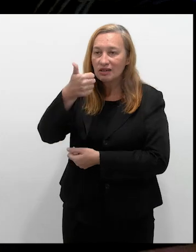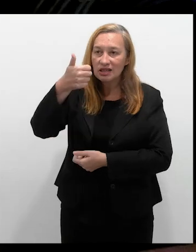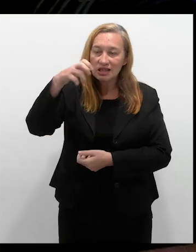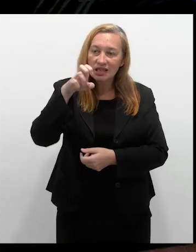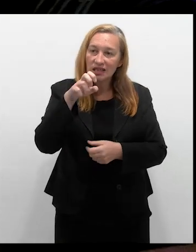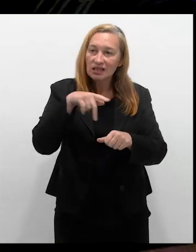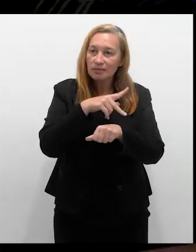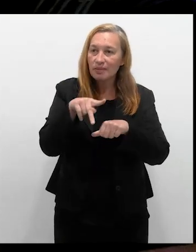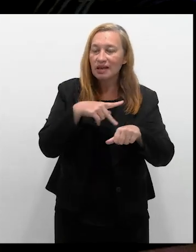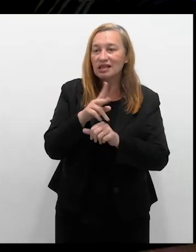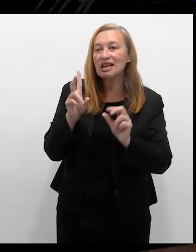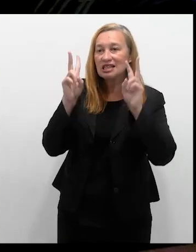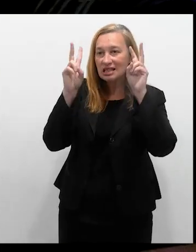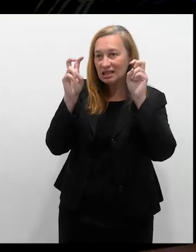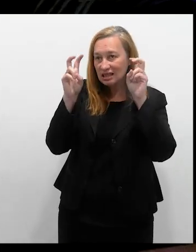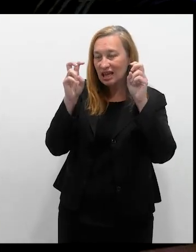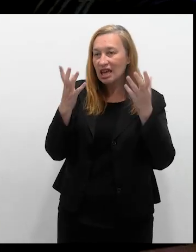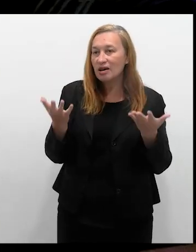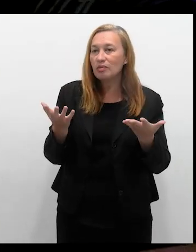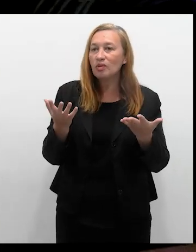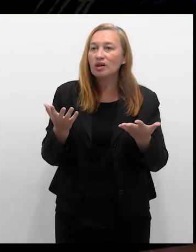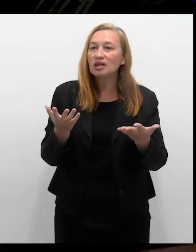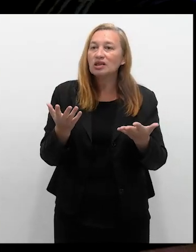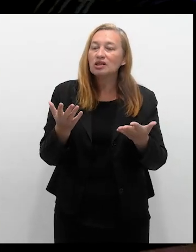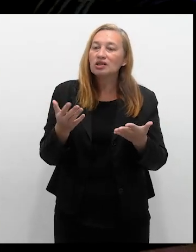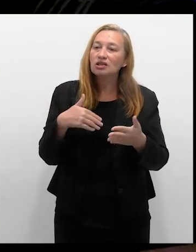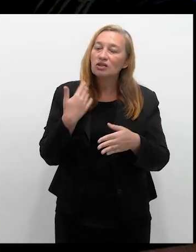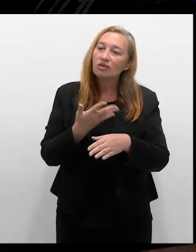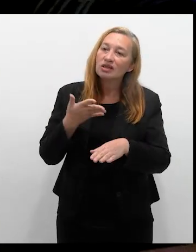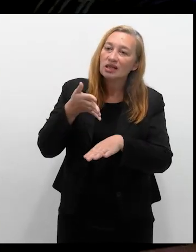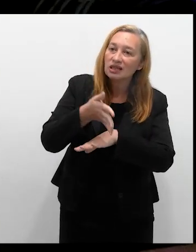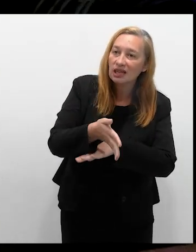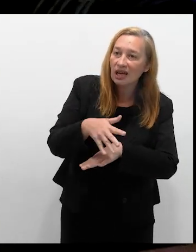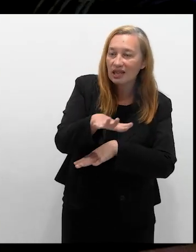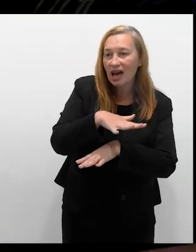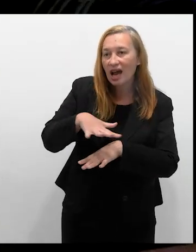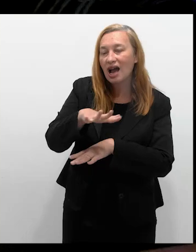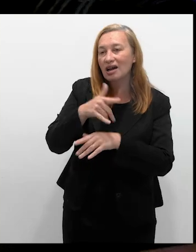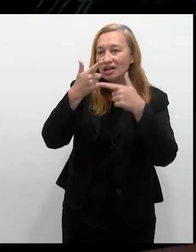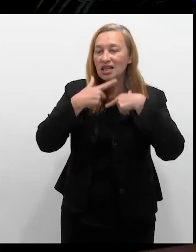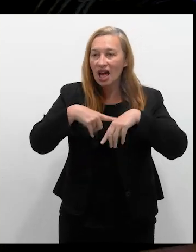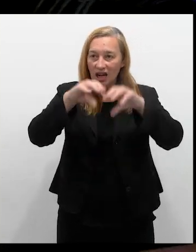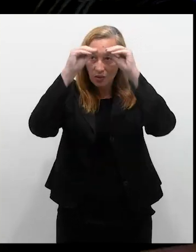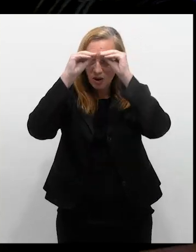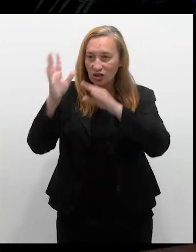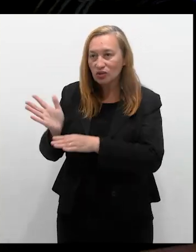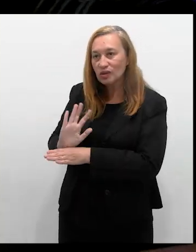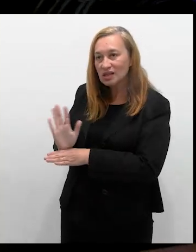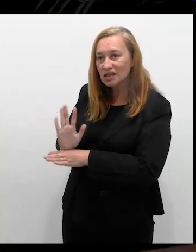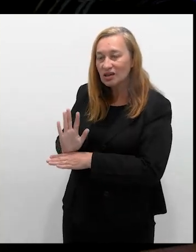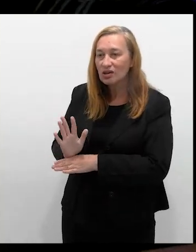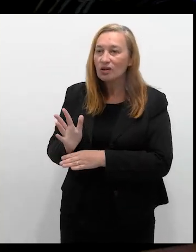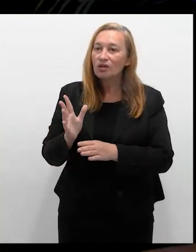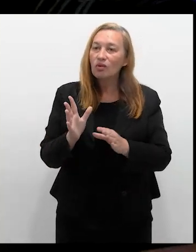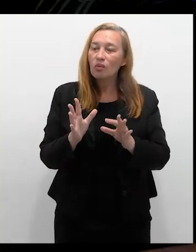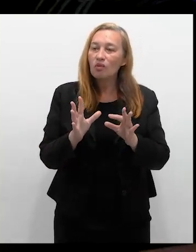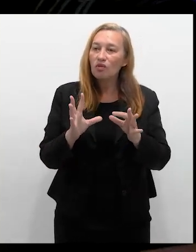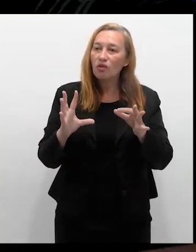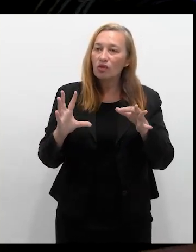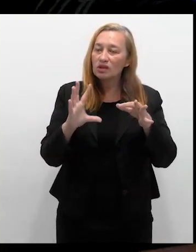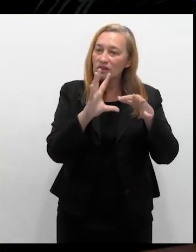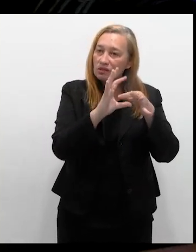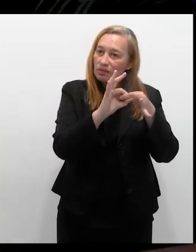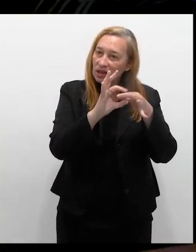né, com esses 15 países. E esse tema, ele é uma forma da gente entrar no universo do cinema, da linguagem cinematográfica, como se fosse um